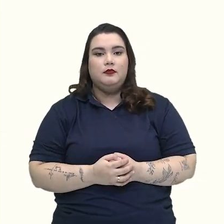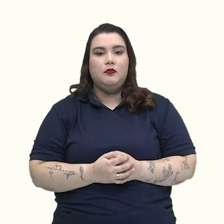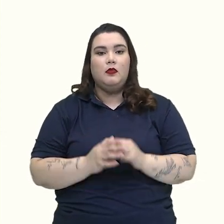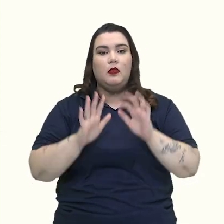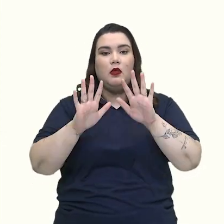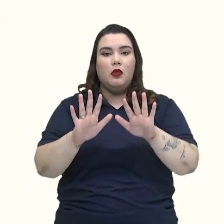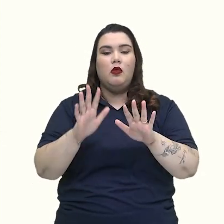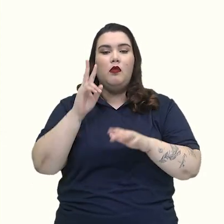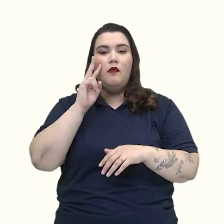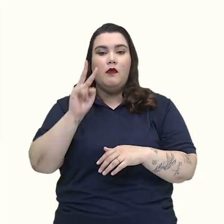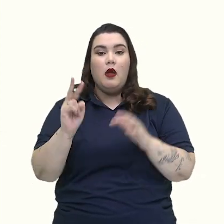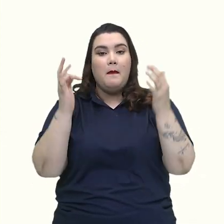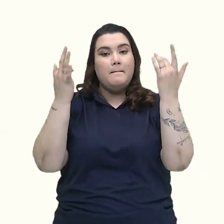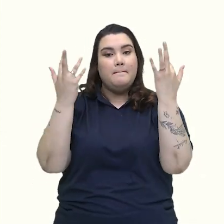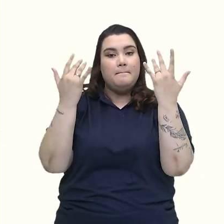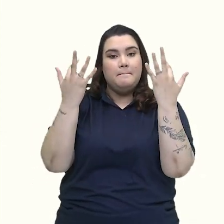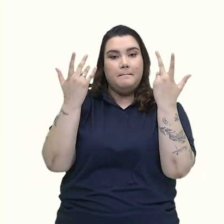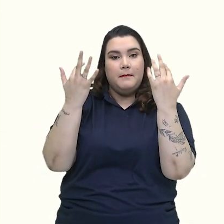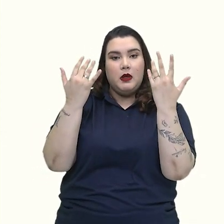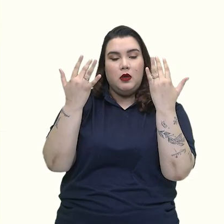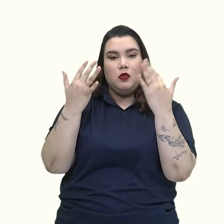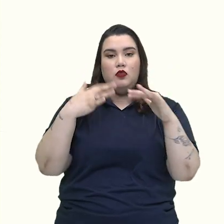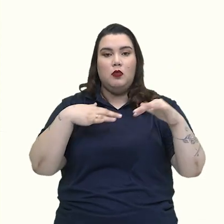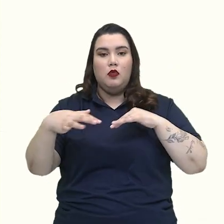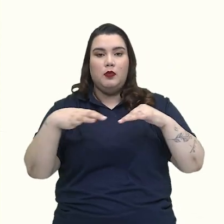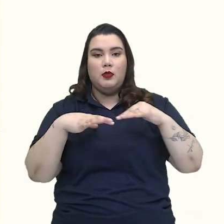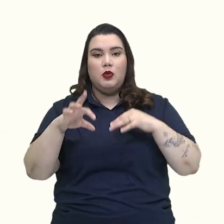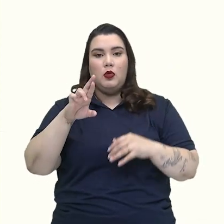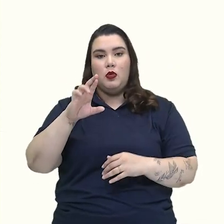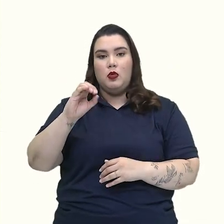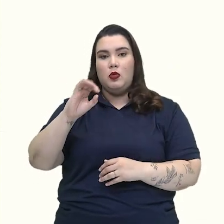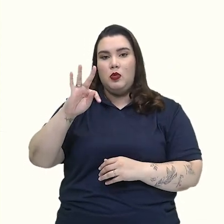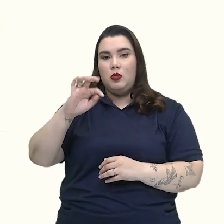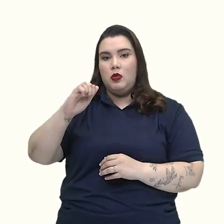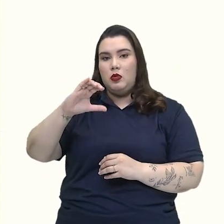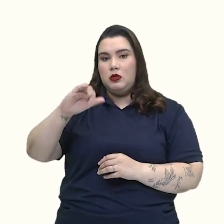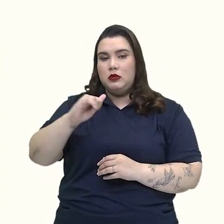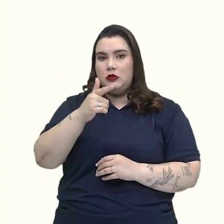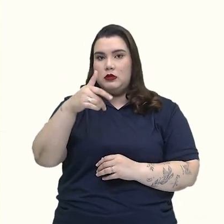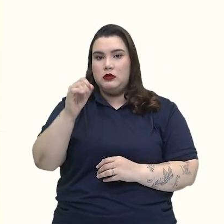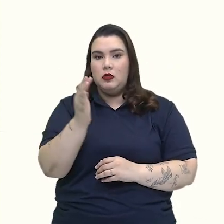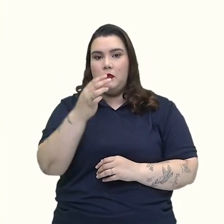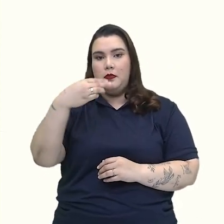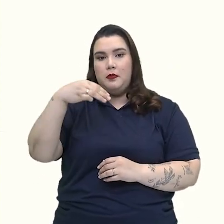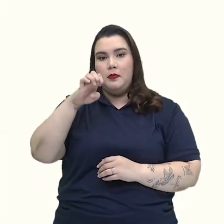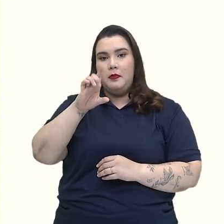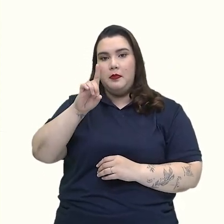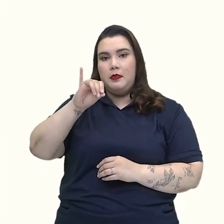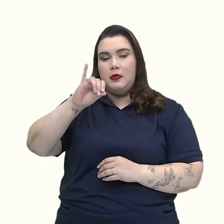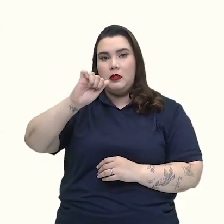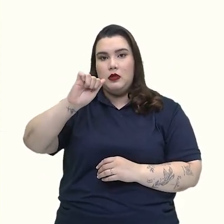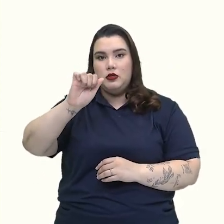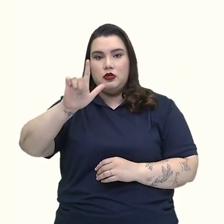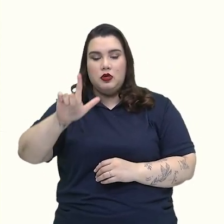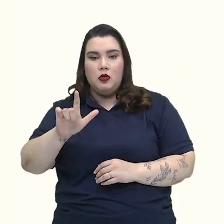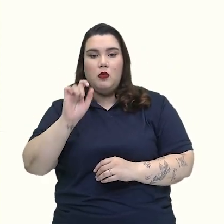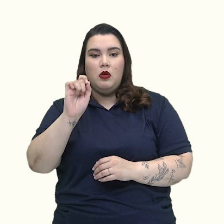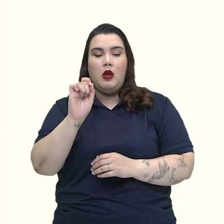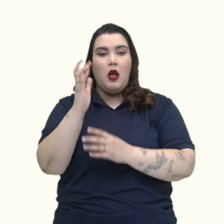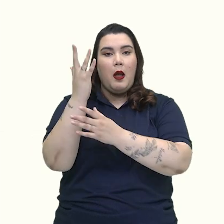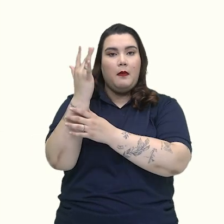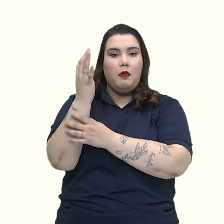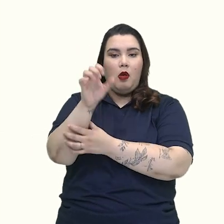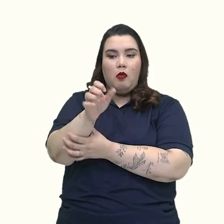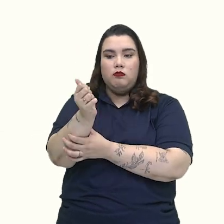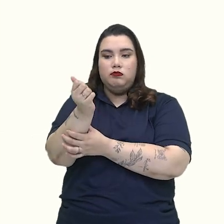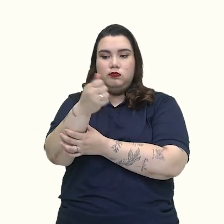nós vemos aí com as nossas mãos também o movimento de rotação medial, né, que envolve trazer a estrutura